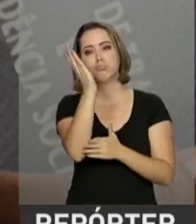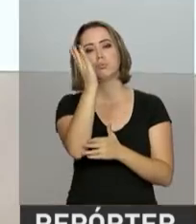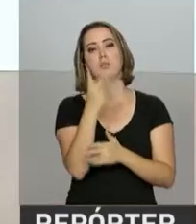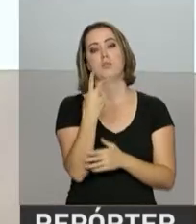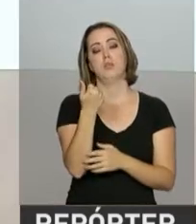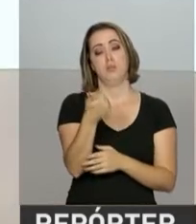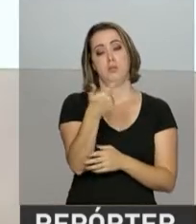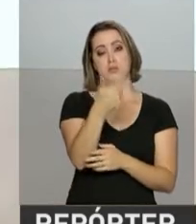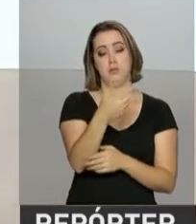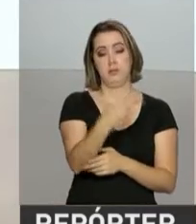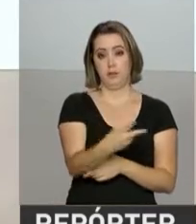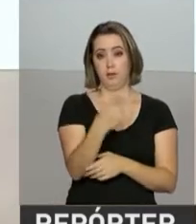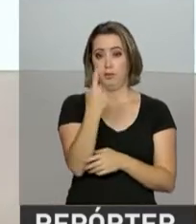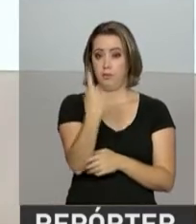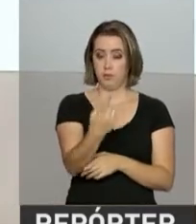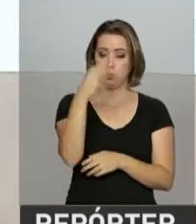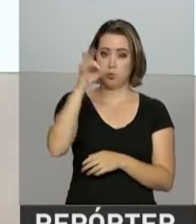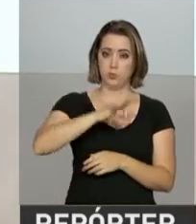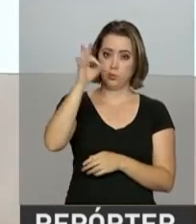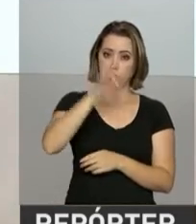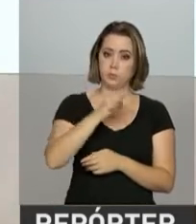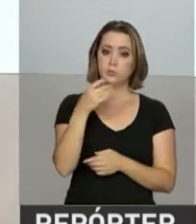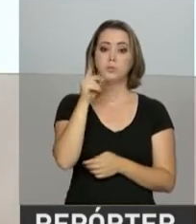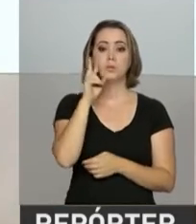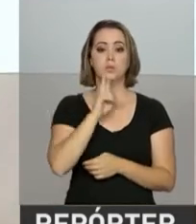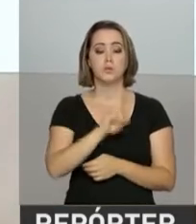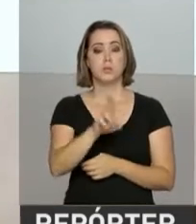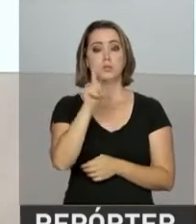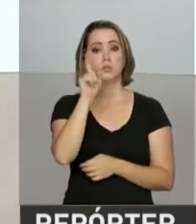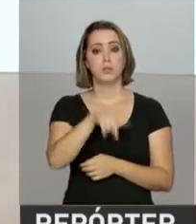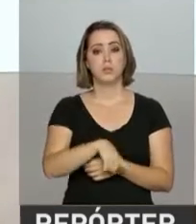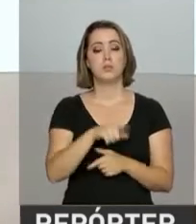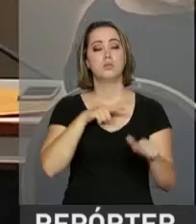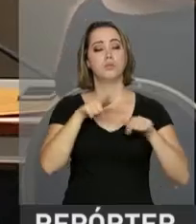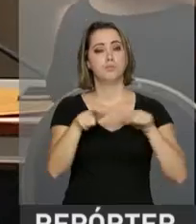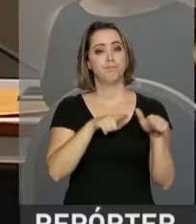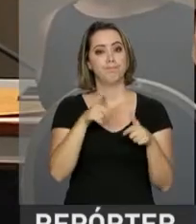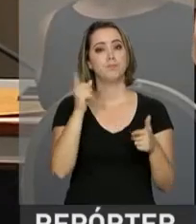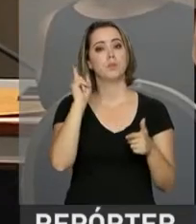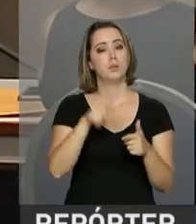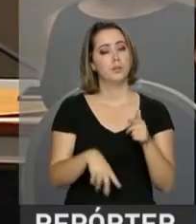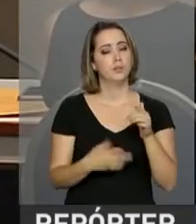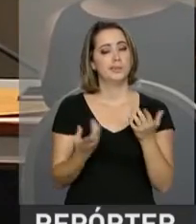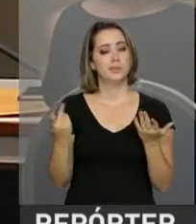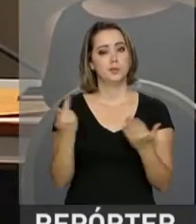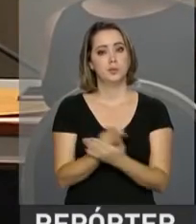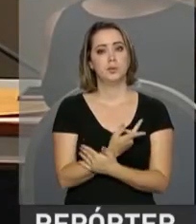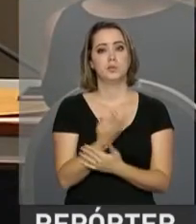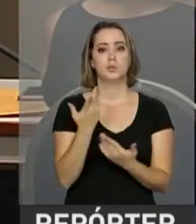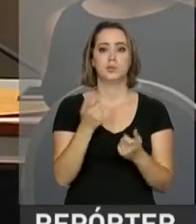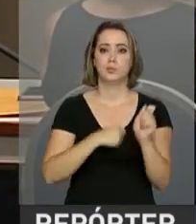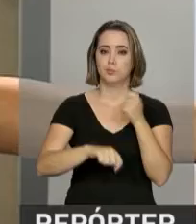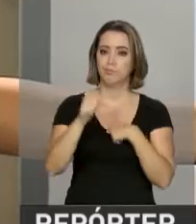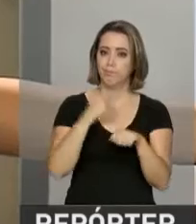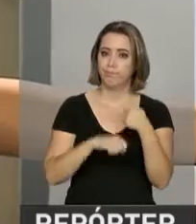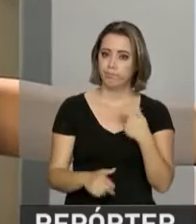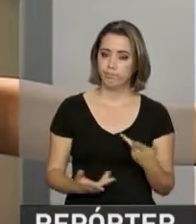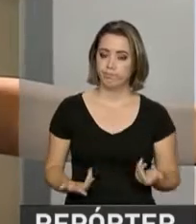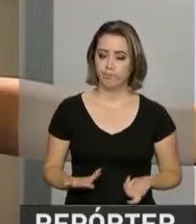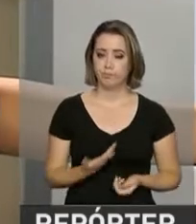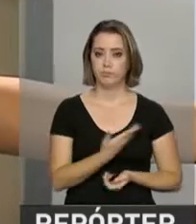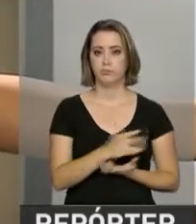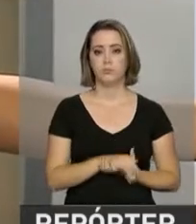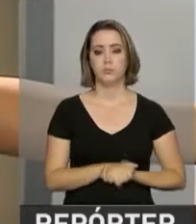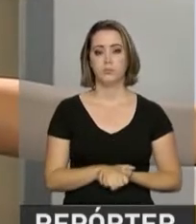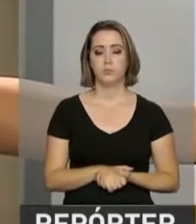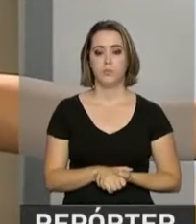cento o resultado segundo o coordenador de trabalho e rendimento do ibge é fruto das dificuldades na economia a classe que mais